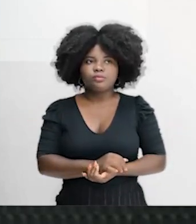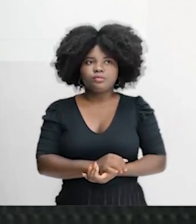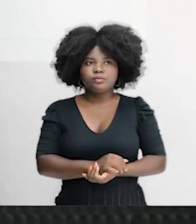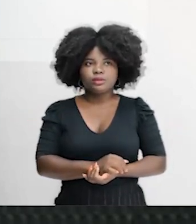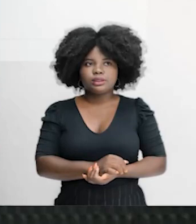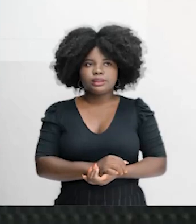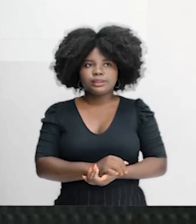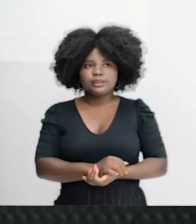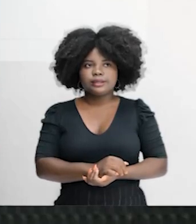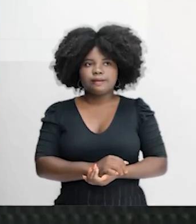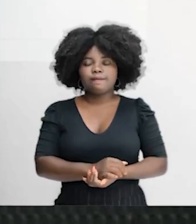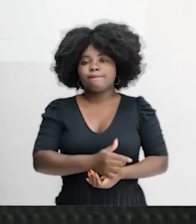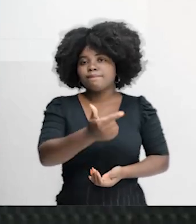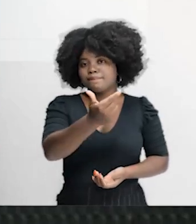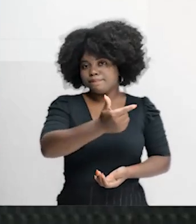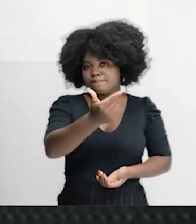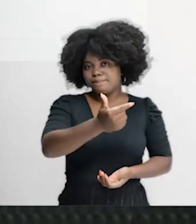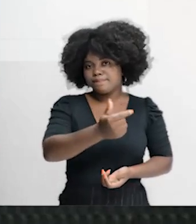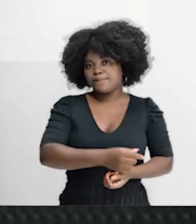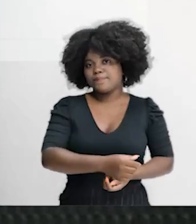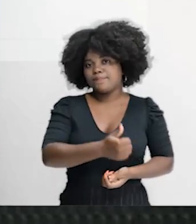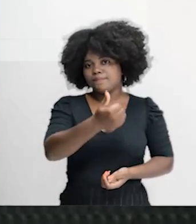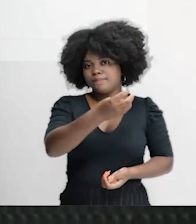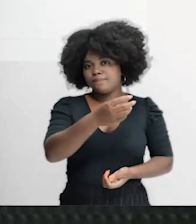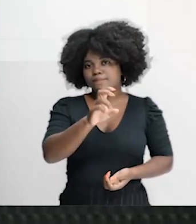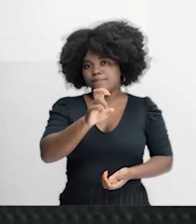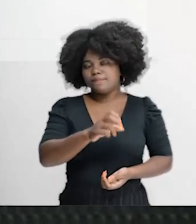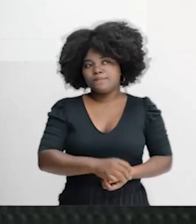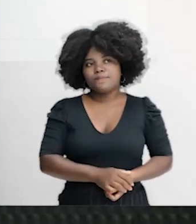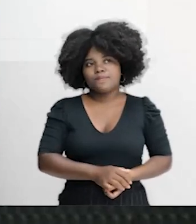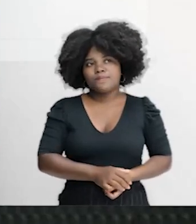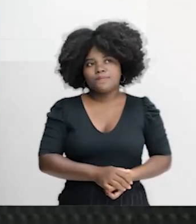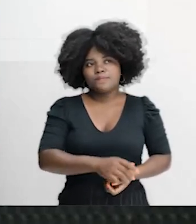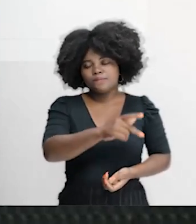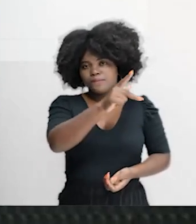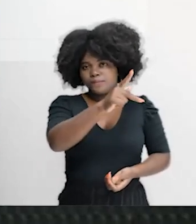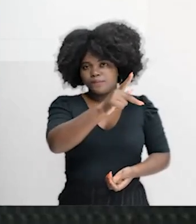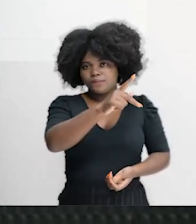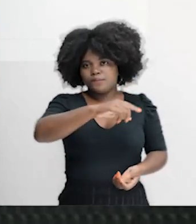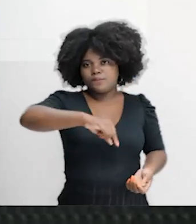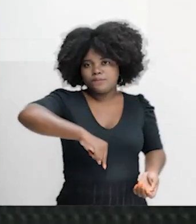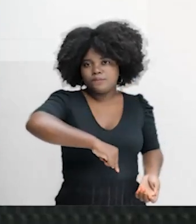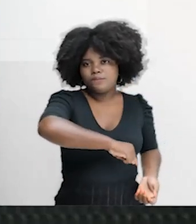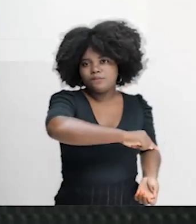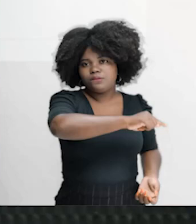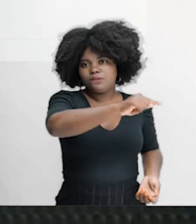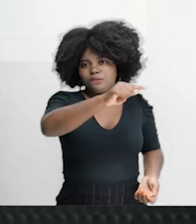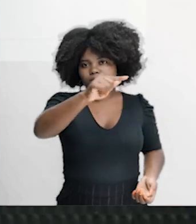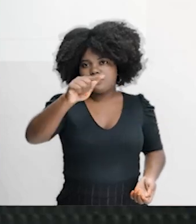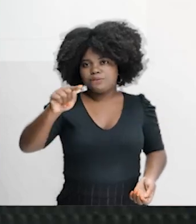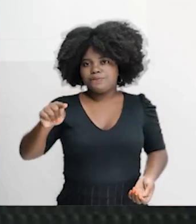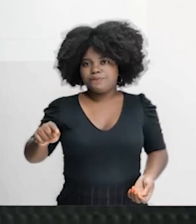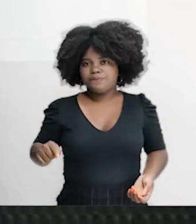no segundo quadrante. Vamos ver aqui um arco P, certo? Aqui esse arco.